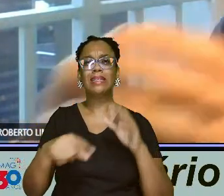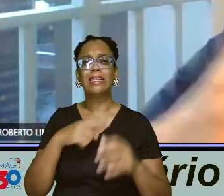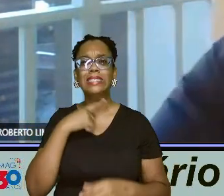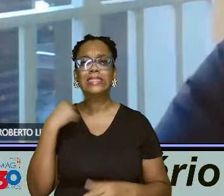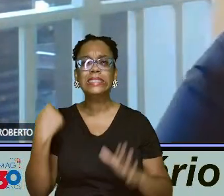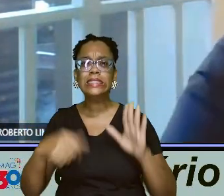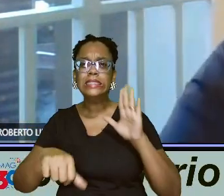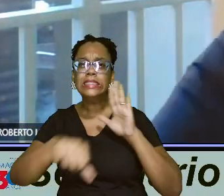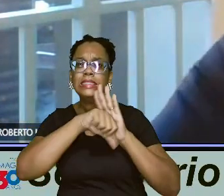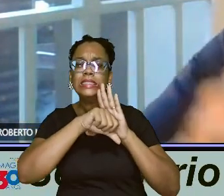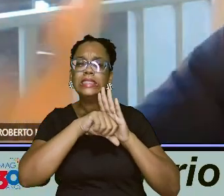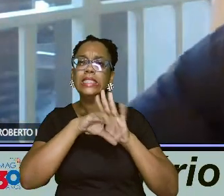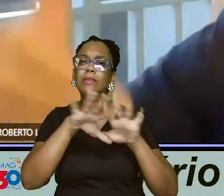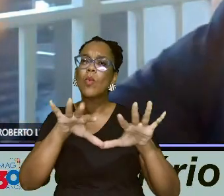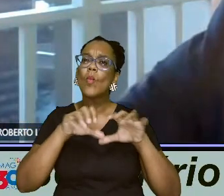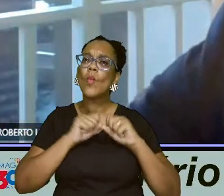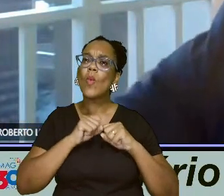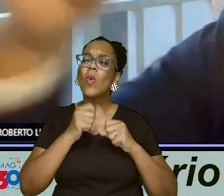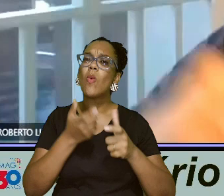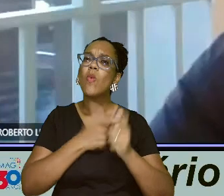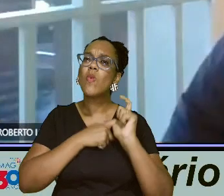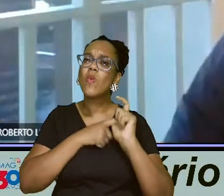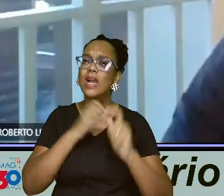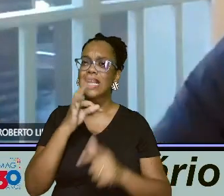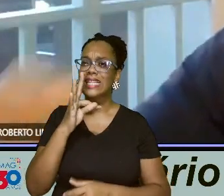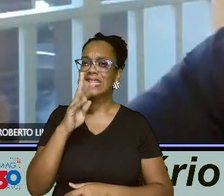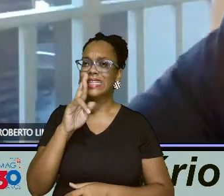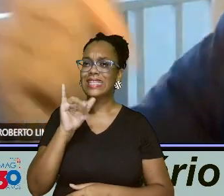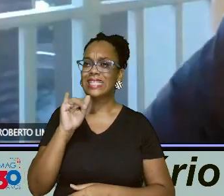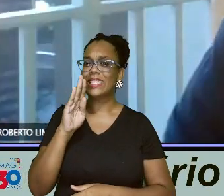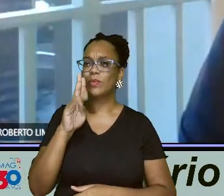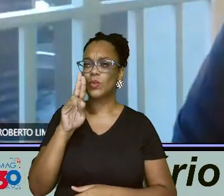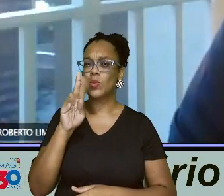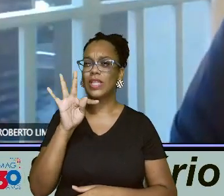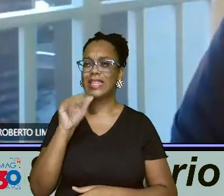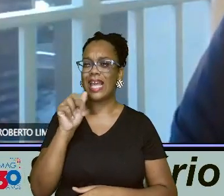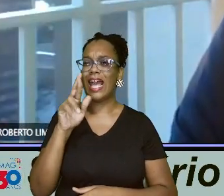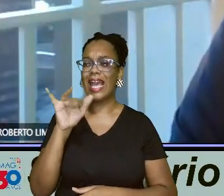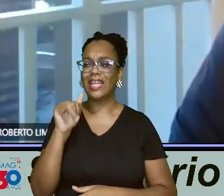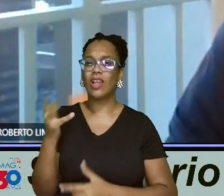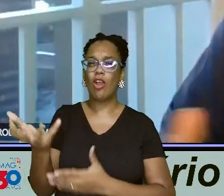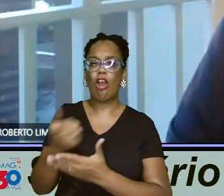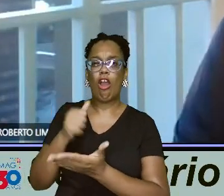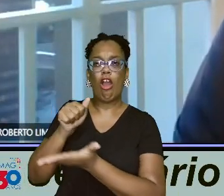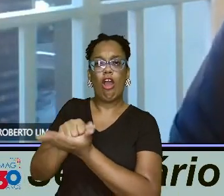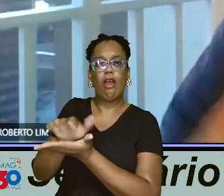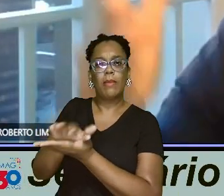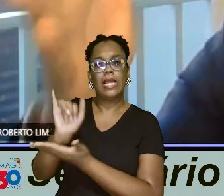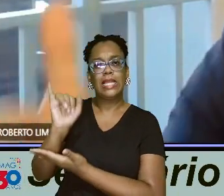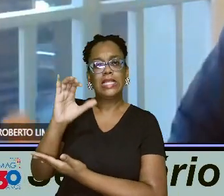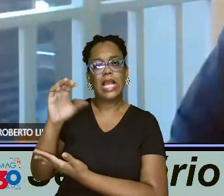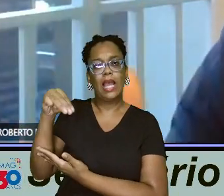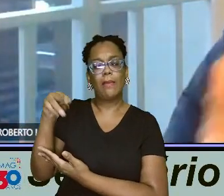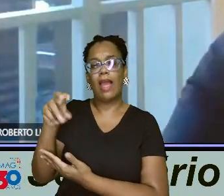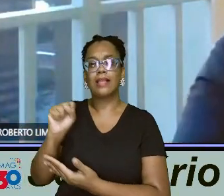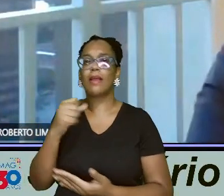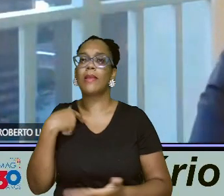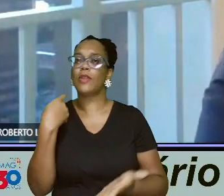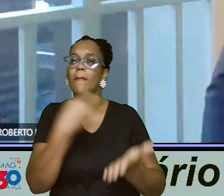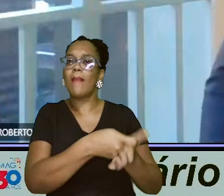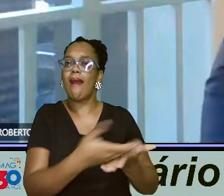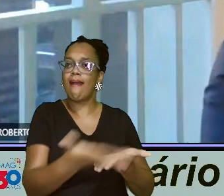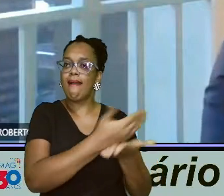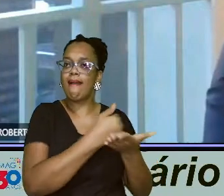indébita tributária, daquele comerciante que cobra o ICMS, mas não paga no dia do recolhimento. Também